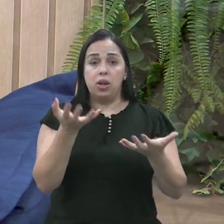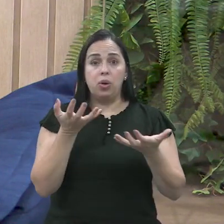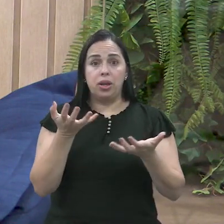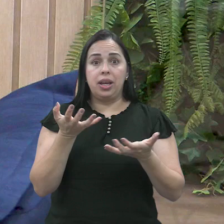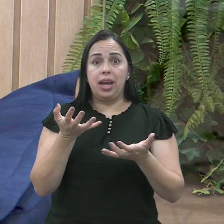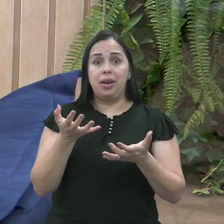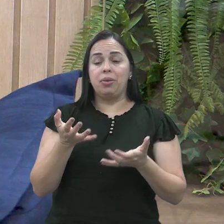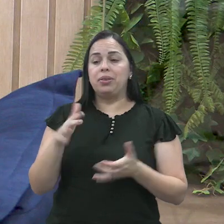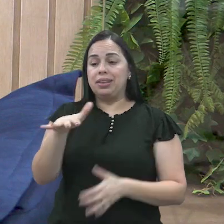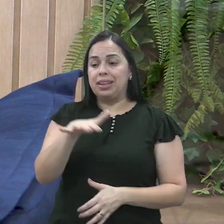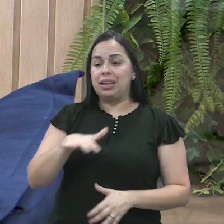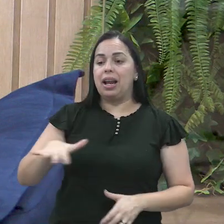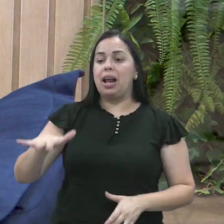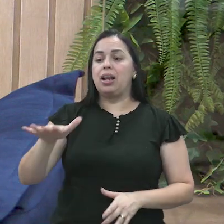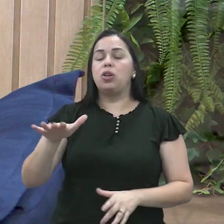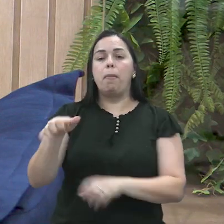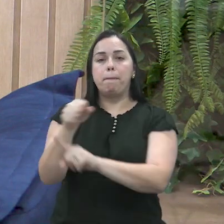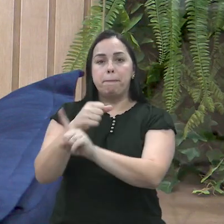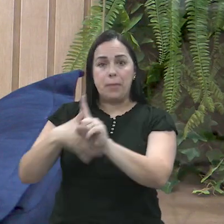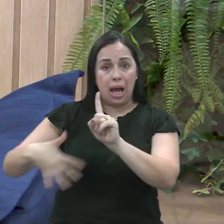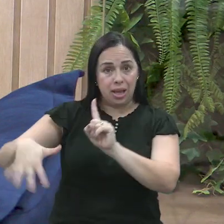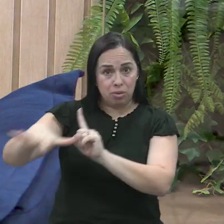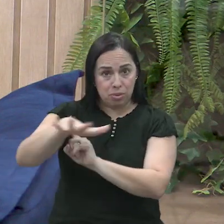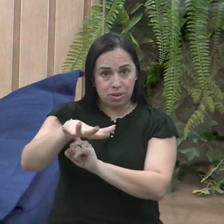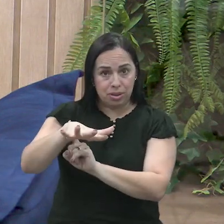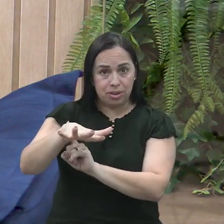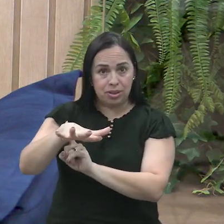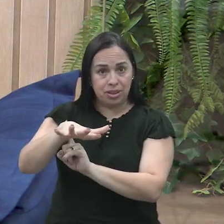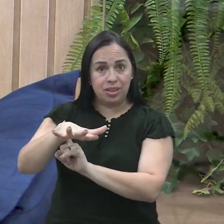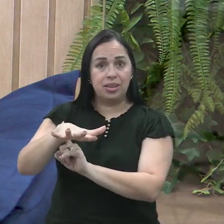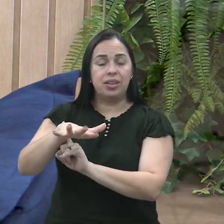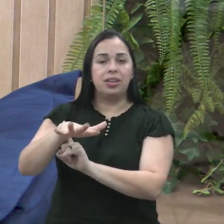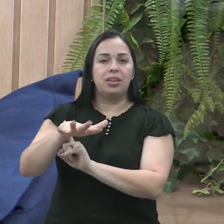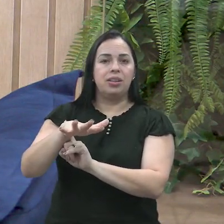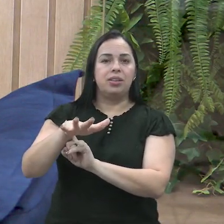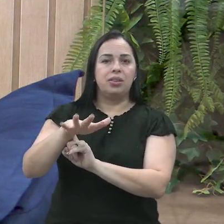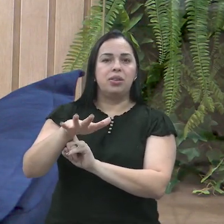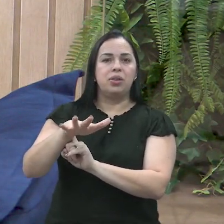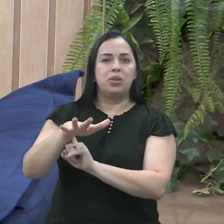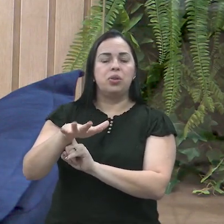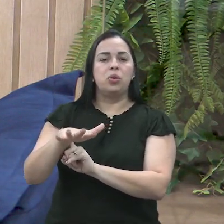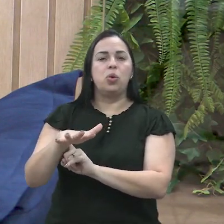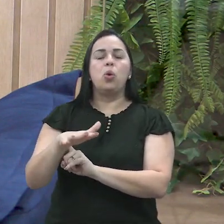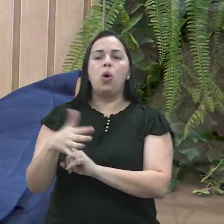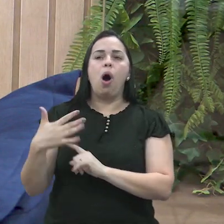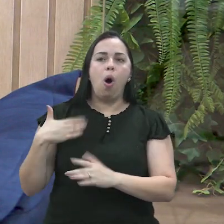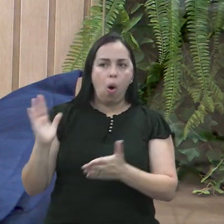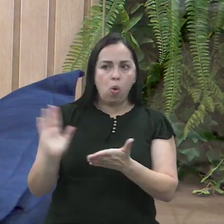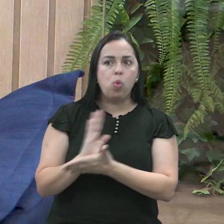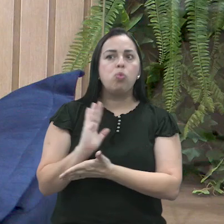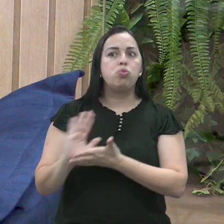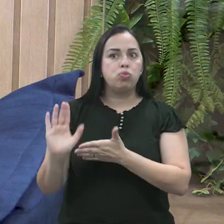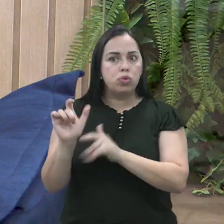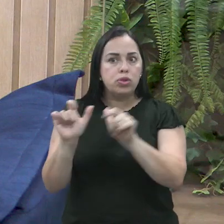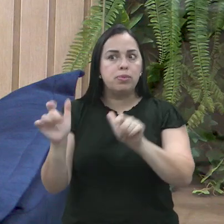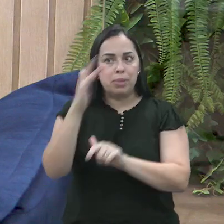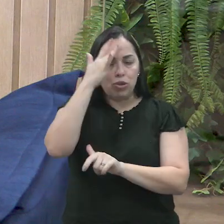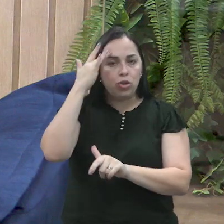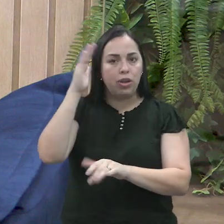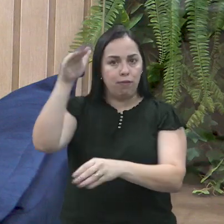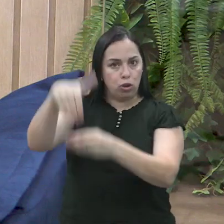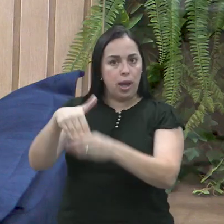delicado. Eu quero atuar na área do meio ambiente, uma área forte na minha campanha. Muitos dos eleitores com os quais eu